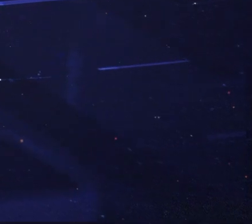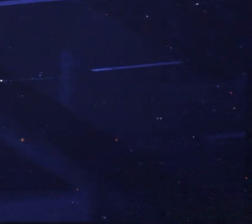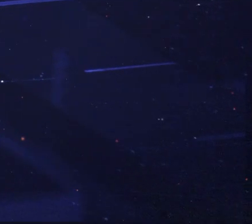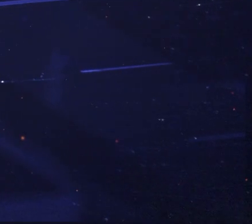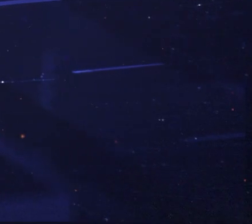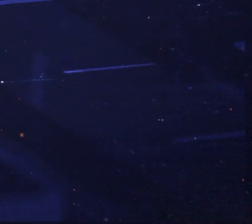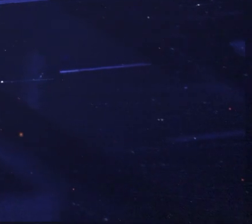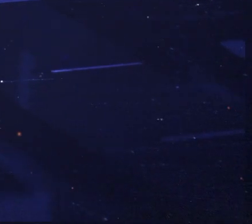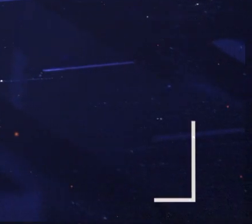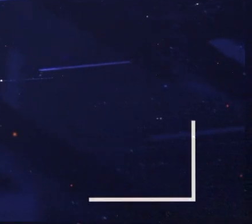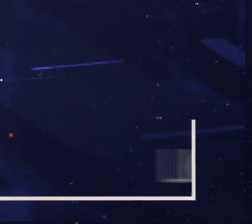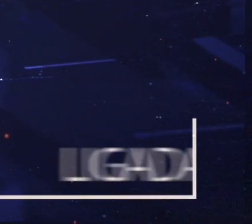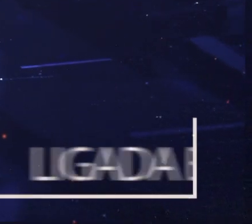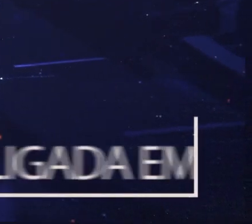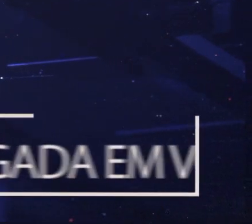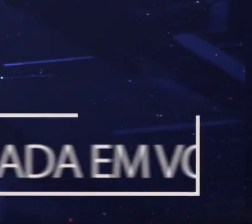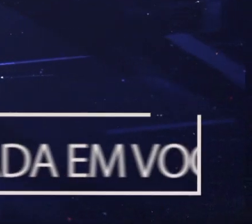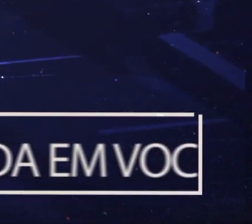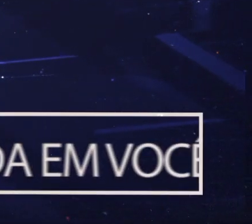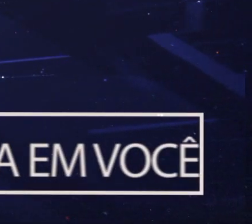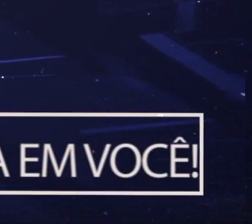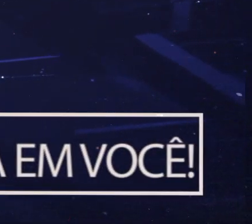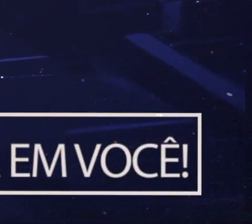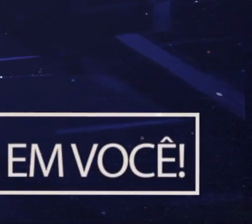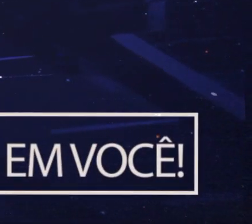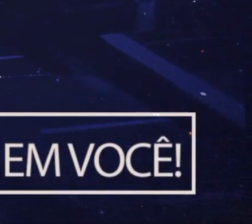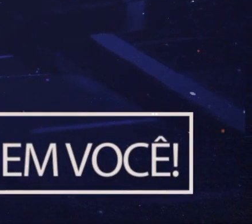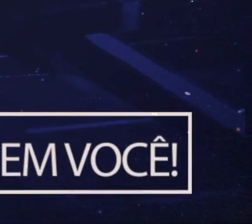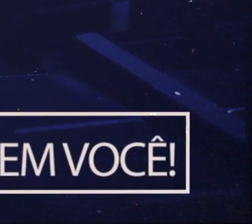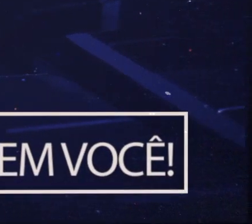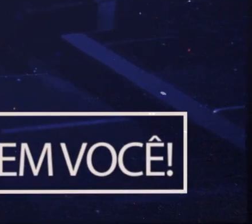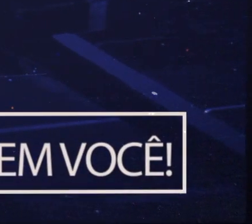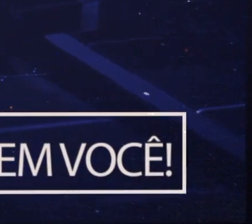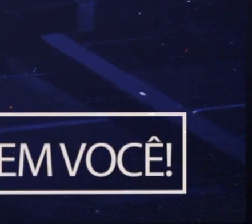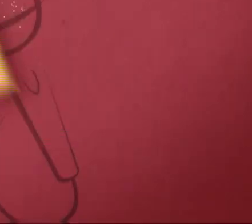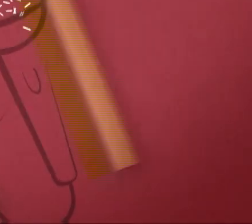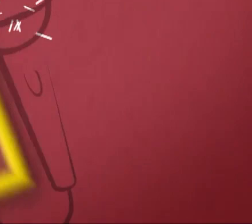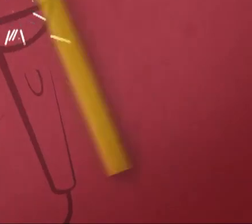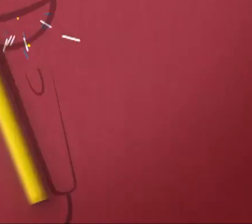A Universidade Federal de Roraima. Ligada em você.